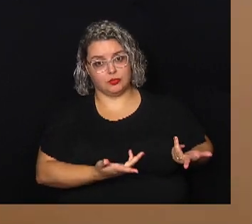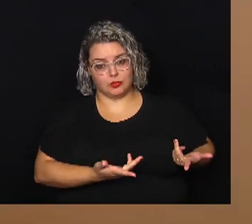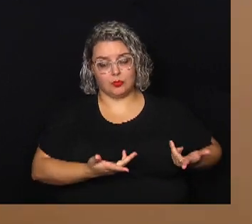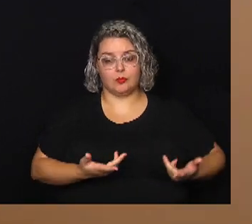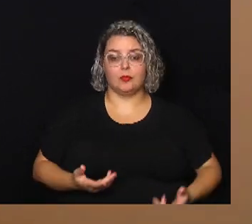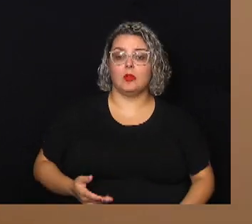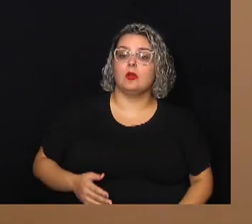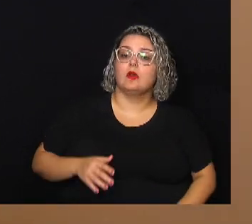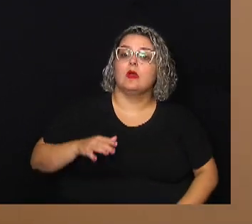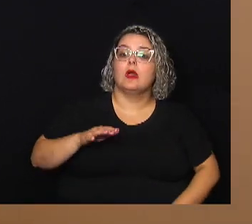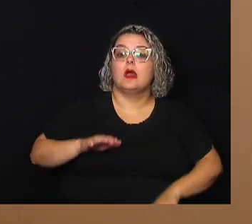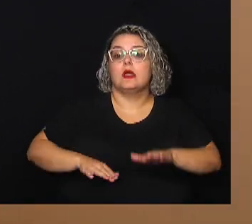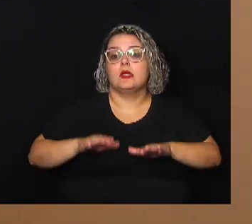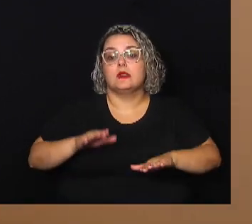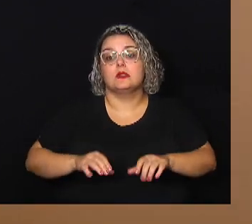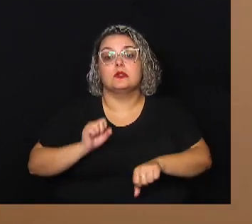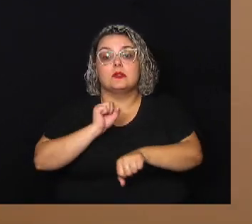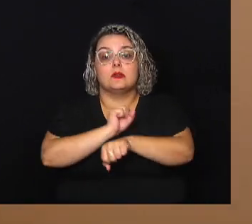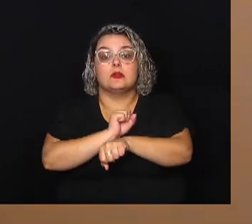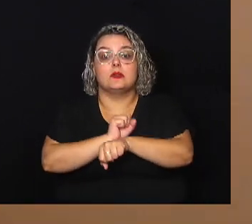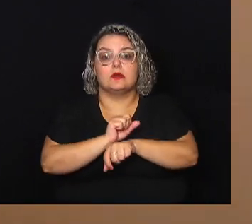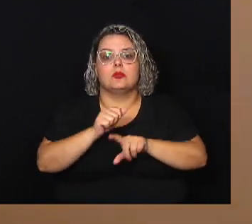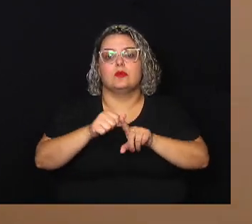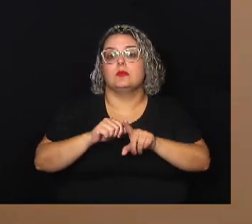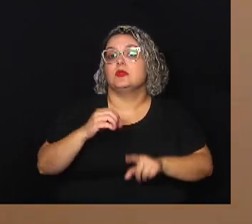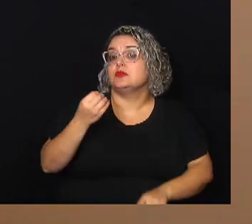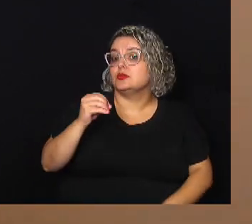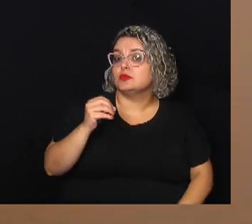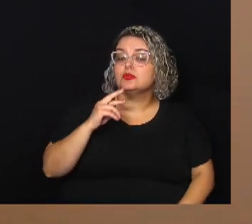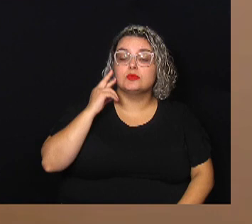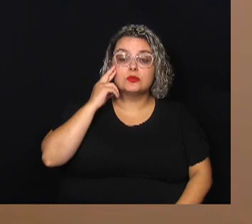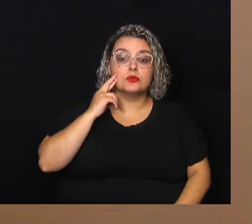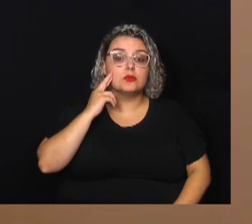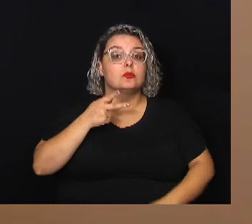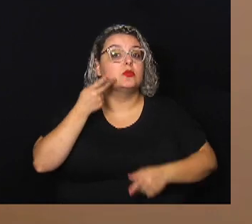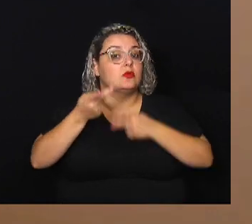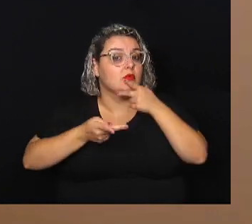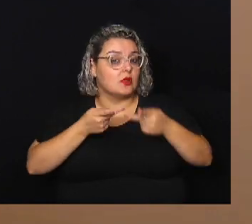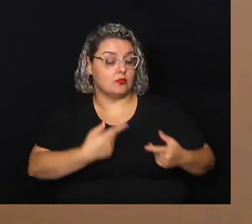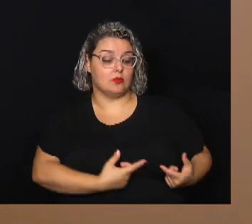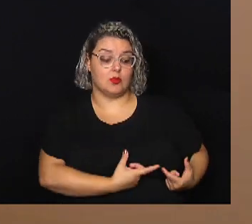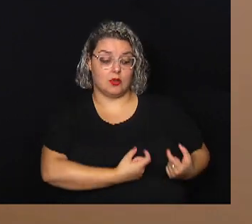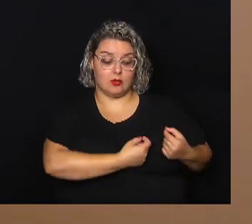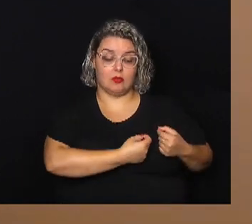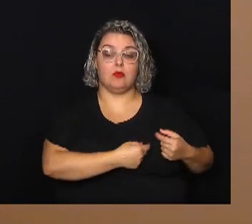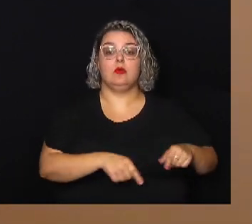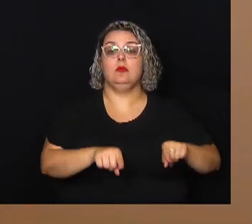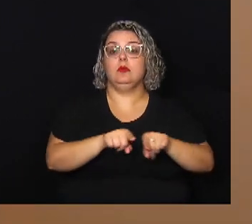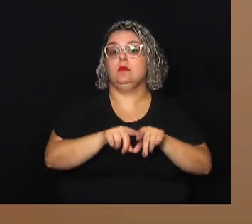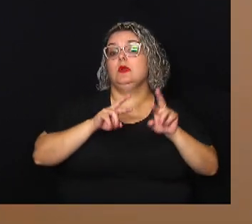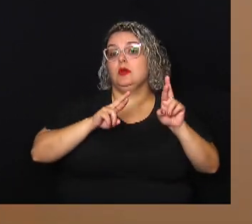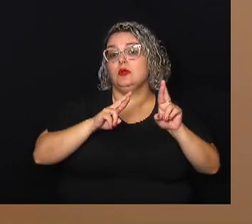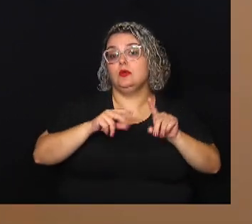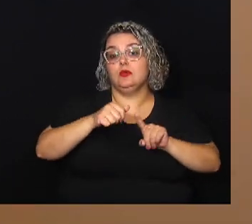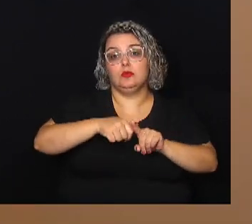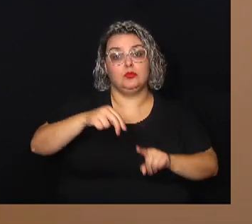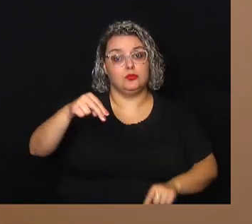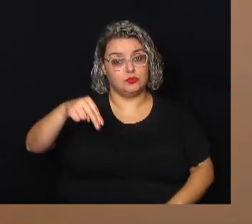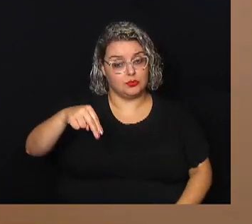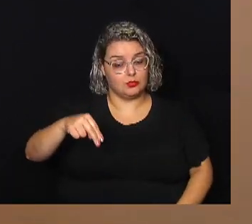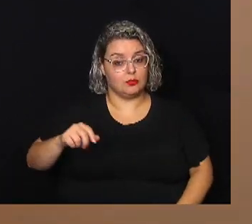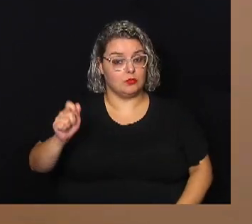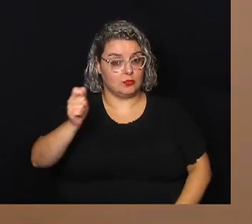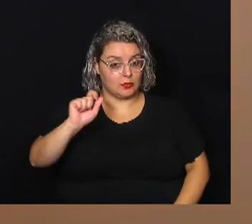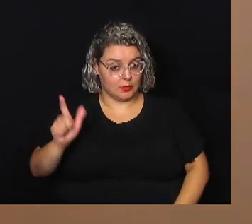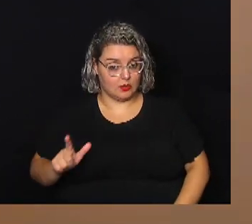nós esperamos o Outubro Rosa para falar sobre o câncer de mama, assim como a gente espera o Novembro Azul para falar sobre o